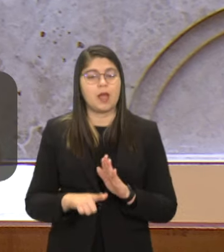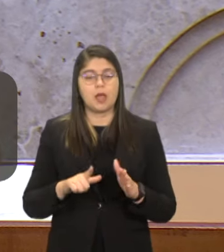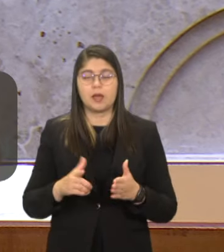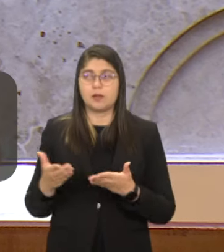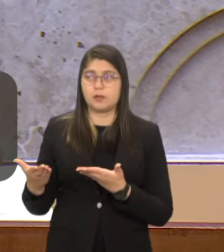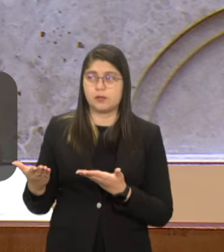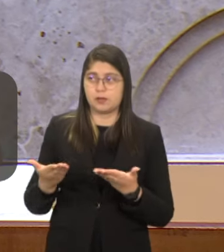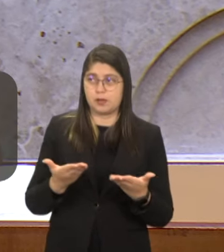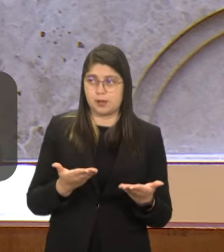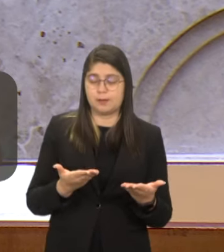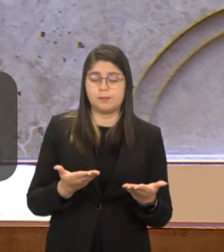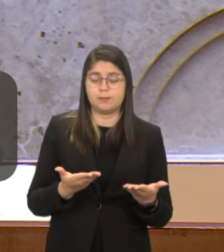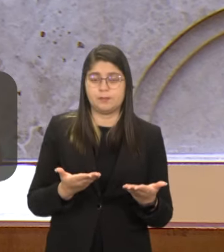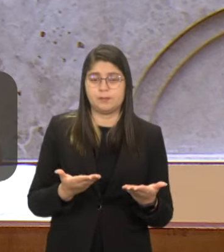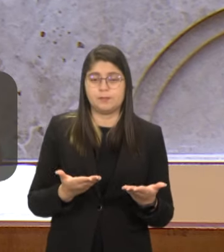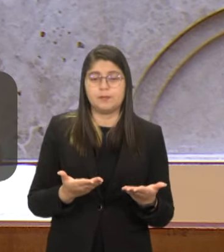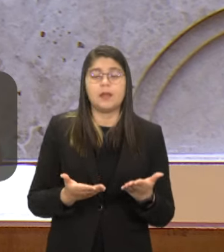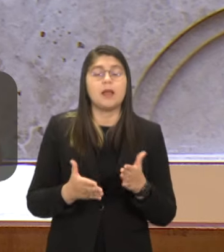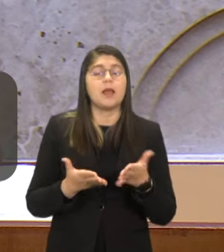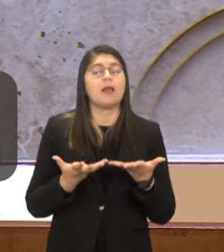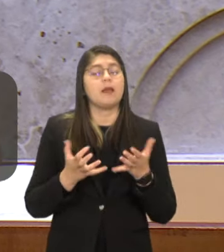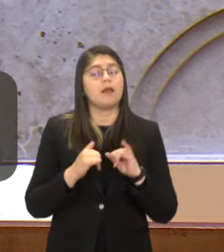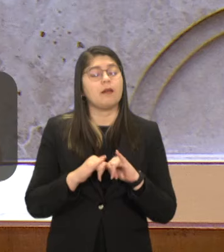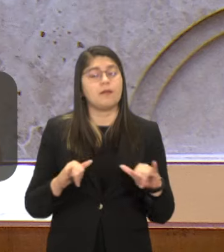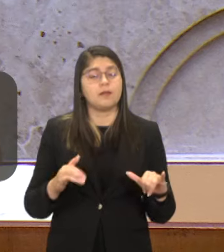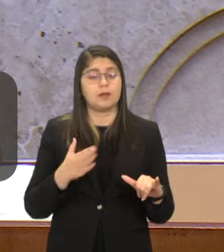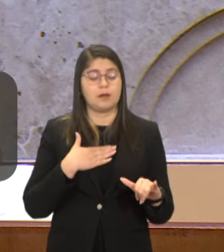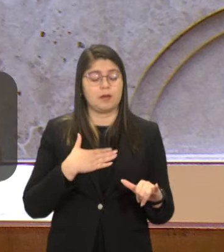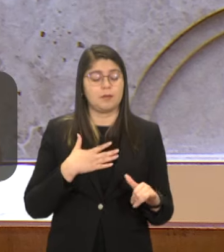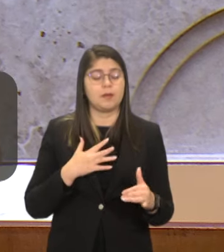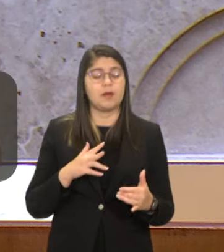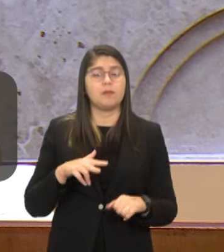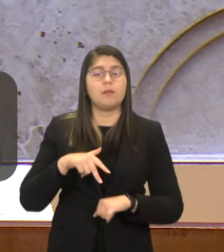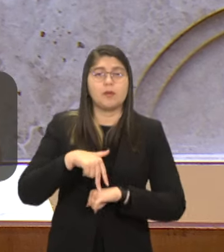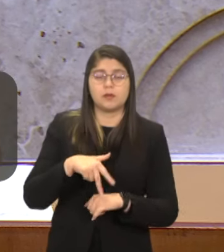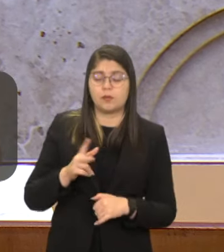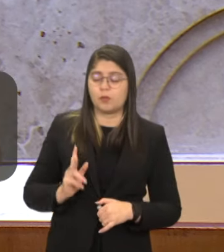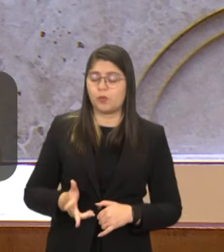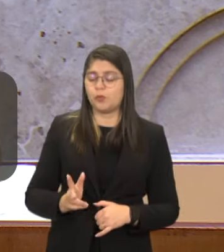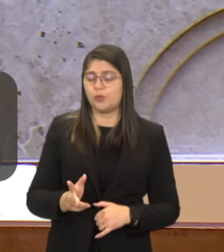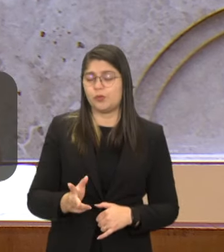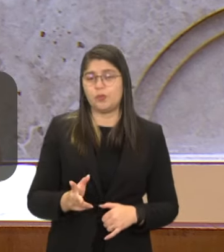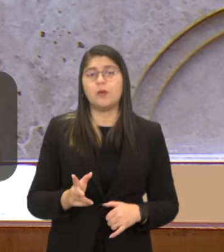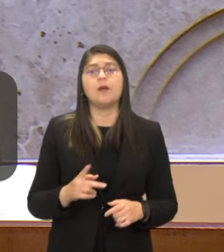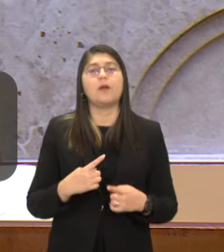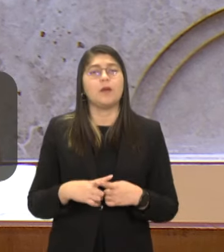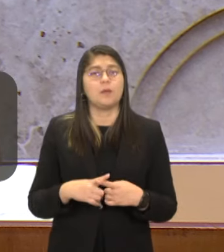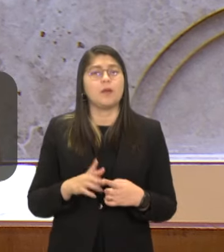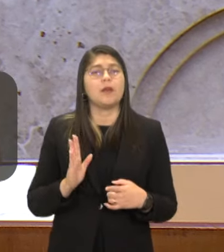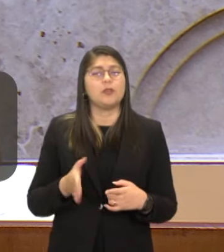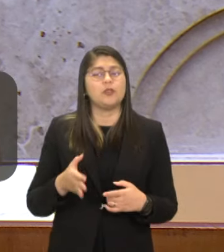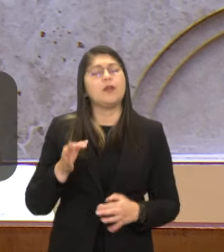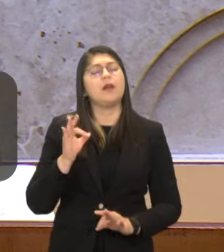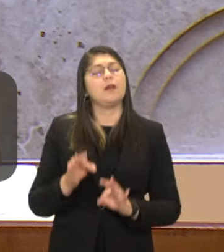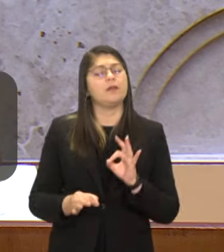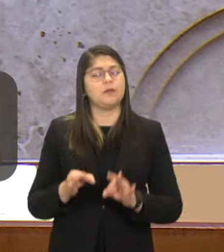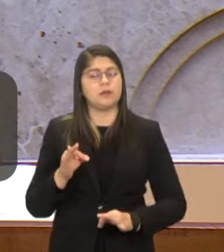sua excelência, reitero aqui a minha posição de que a matéria já foi alvo de deliberação